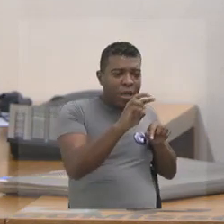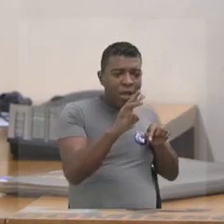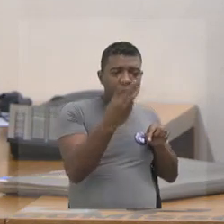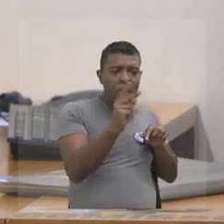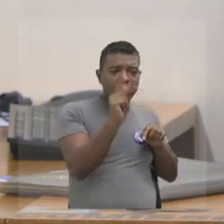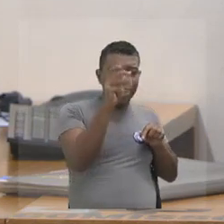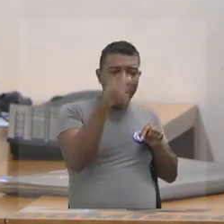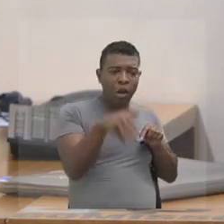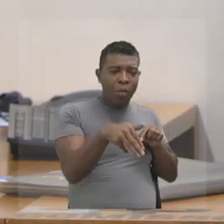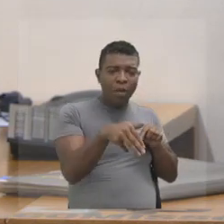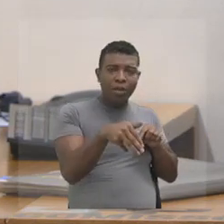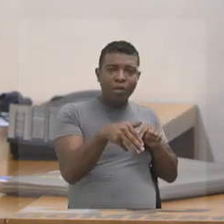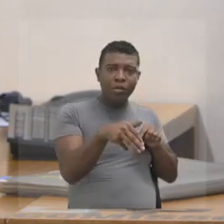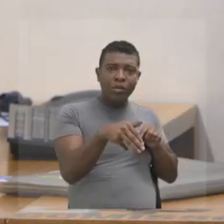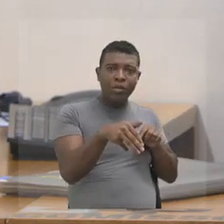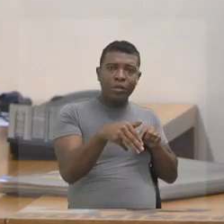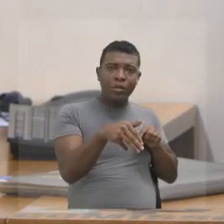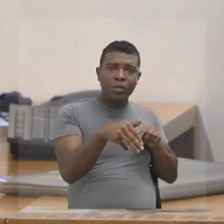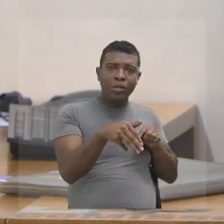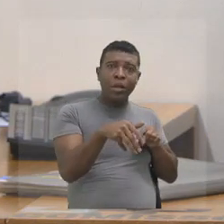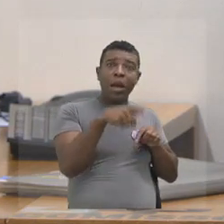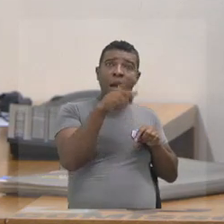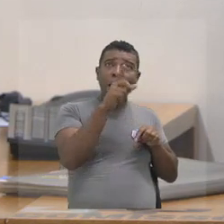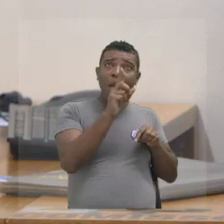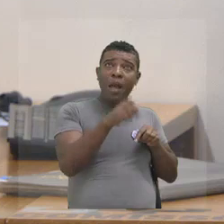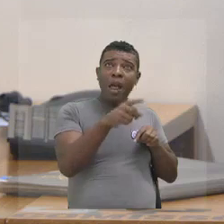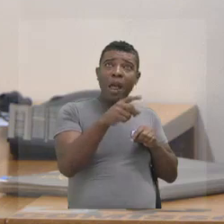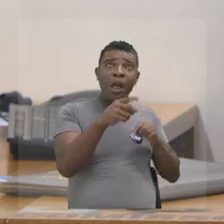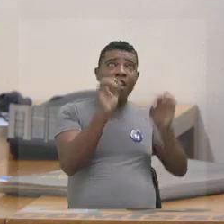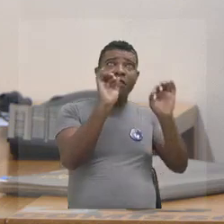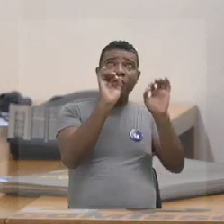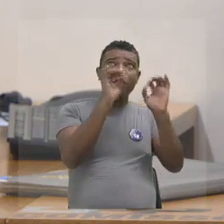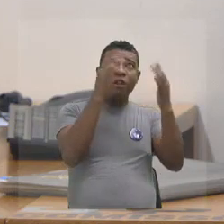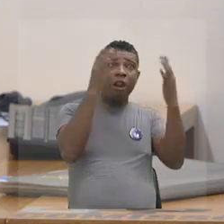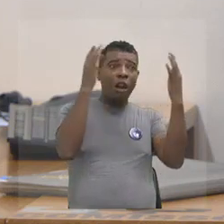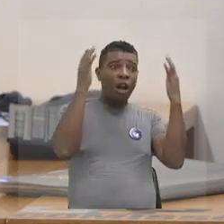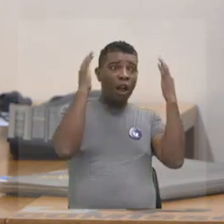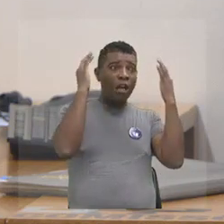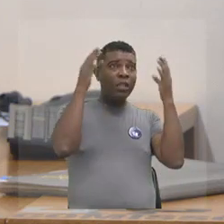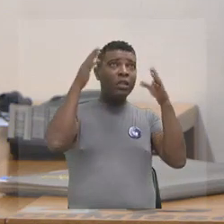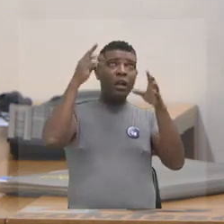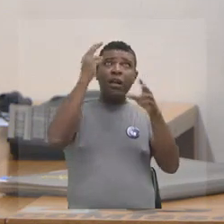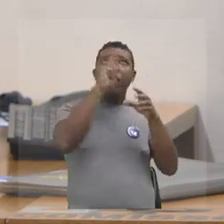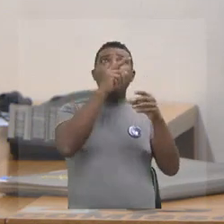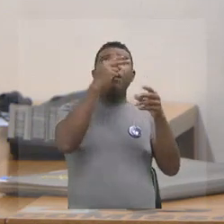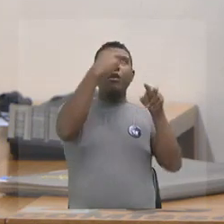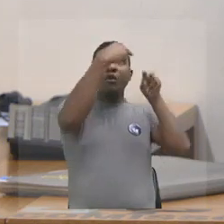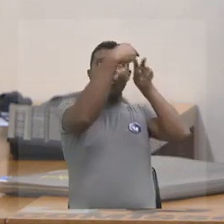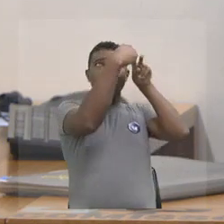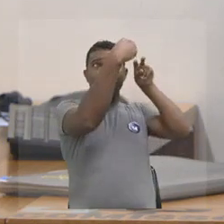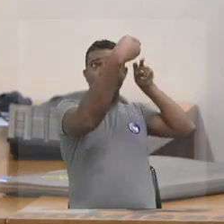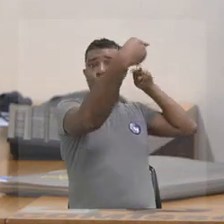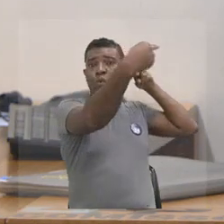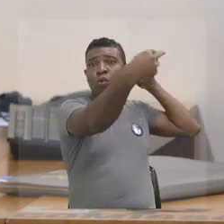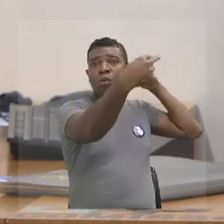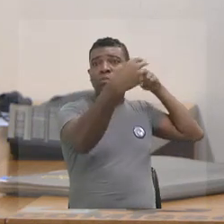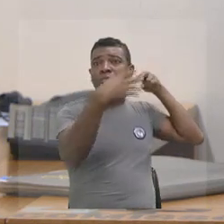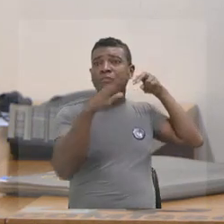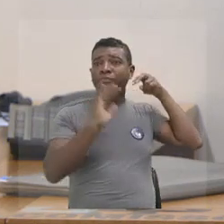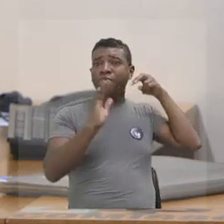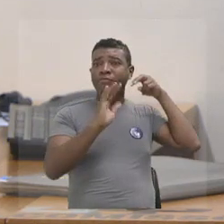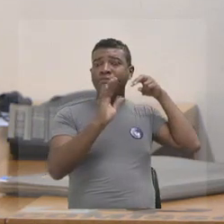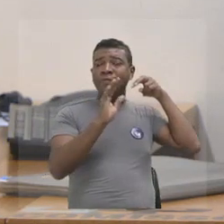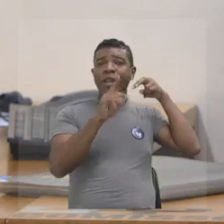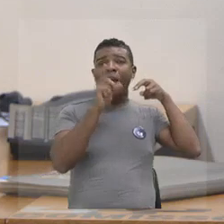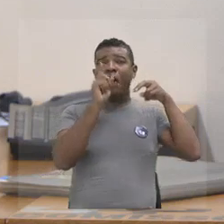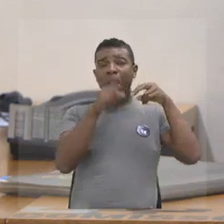atravessar no meio da floresta não a proposta da Cemig é de passar ali uma linha as mais